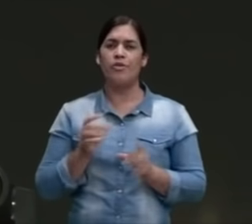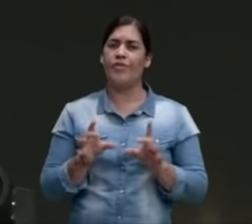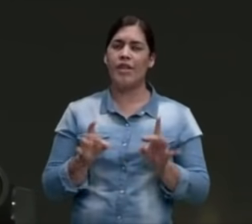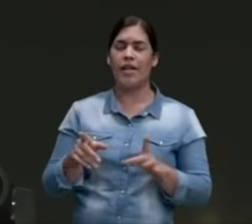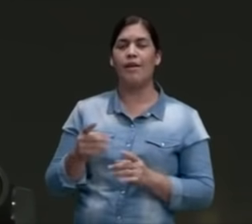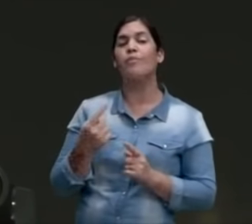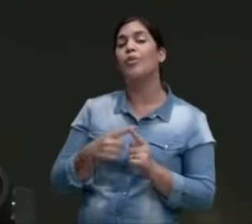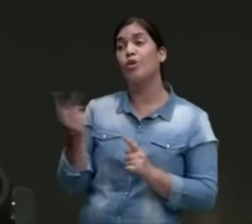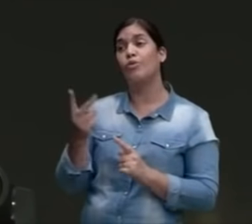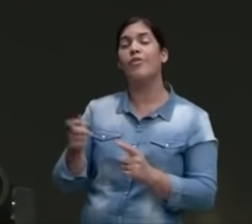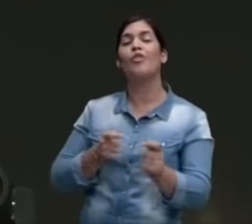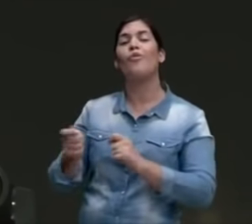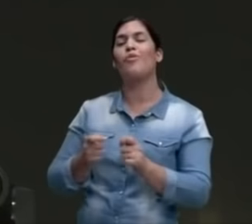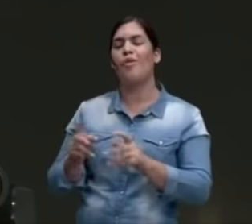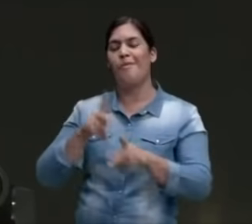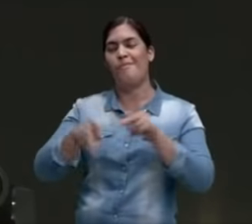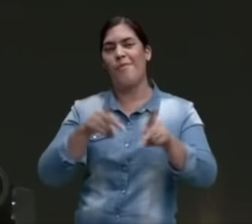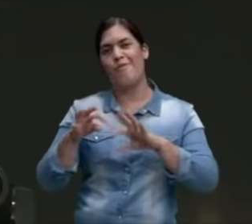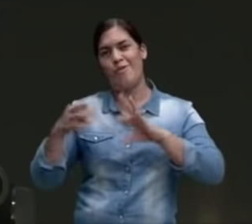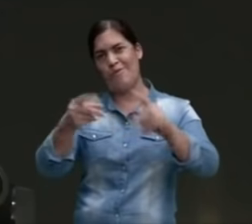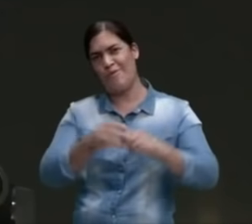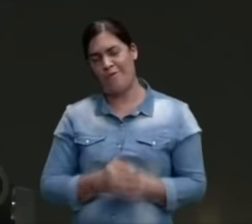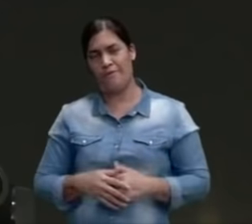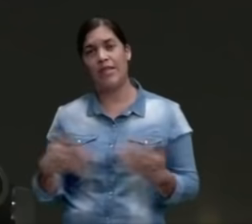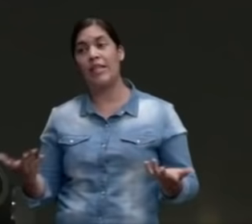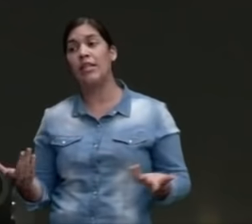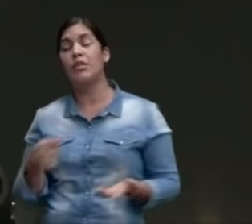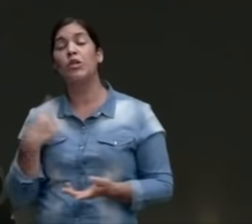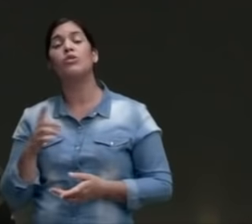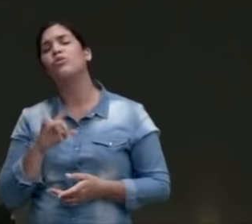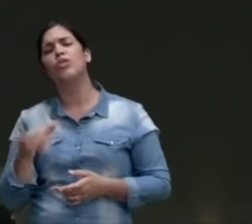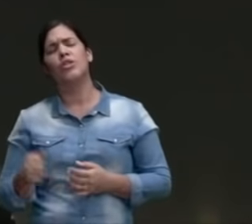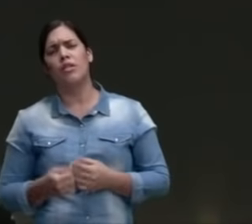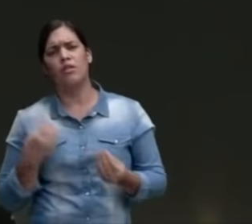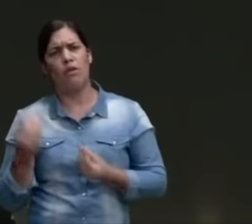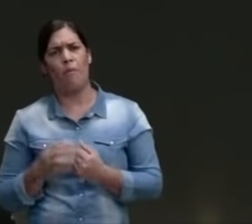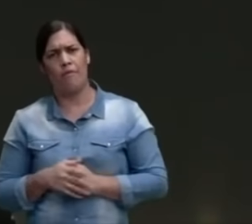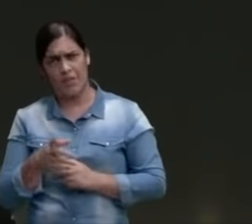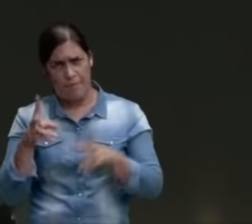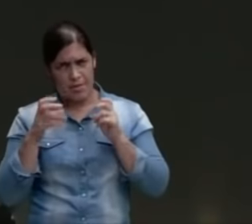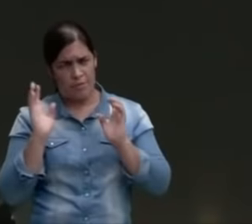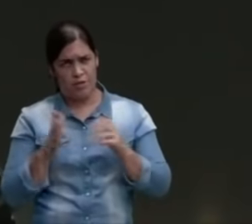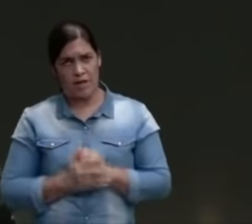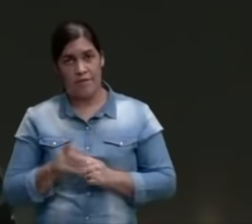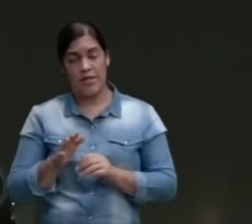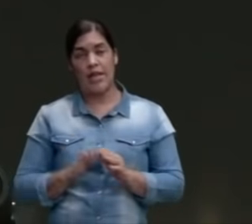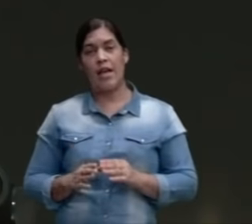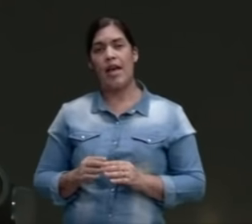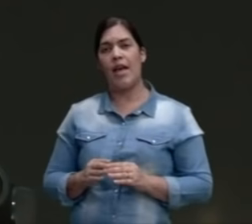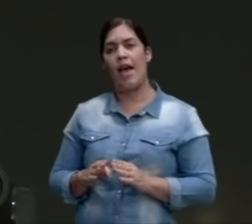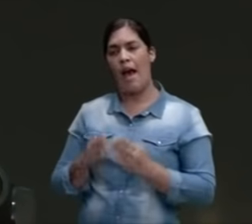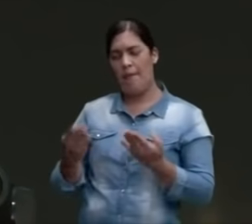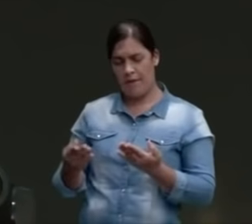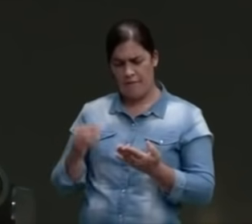enorme sobre a população. E a questão, e os nossos dias? Você já percebeu que, se você abrir a sua carteira aí, parece que já